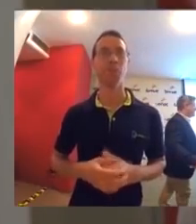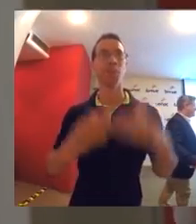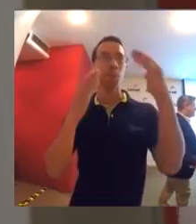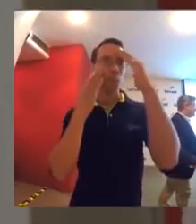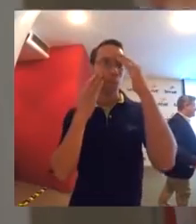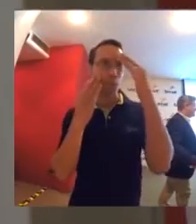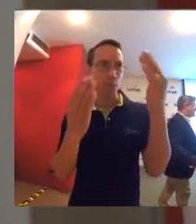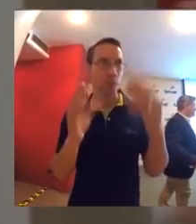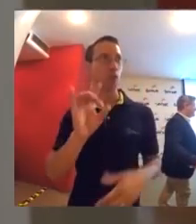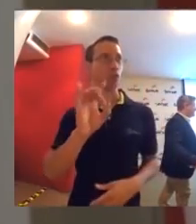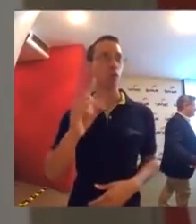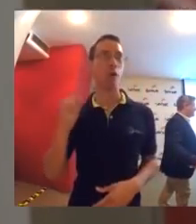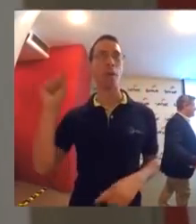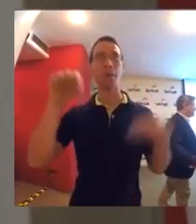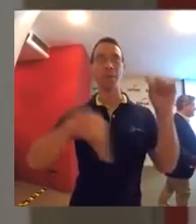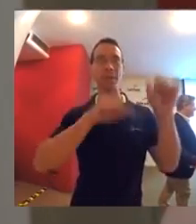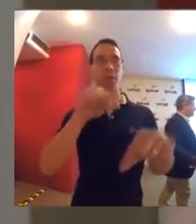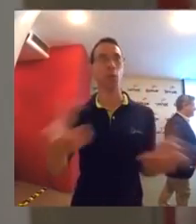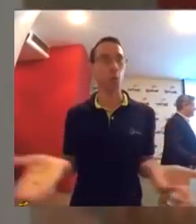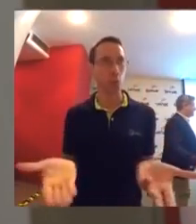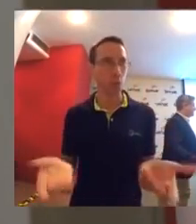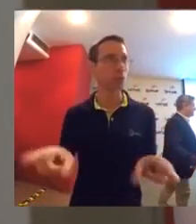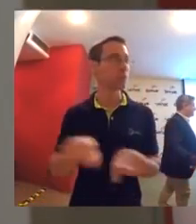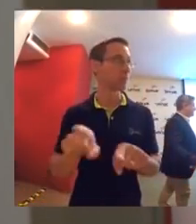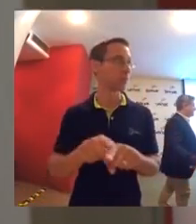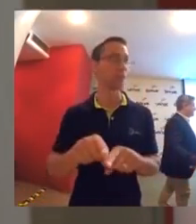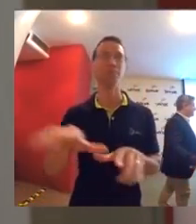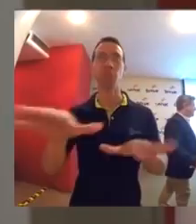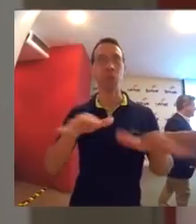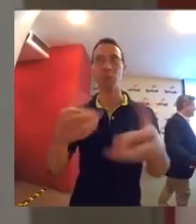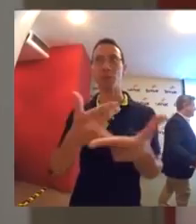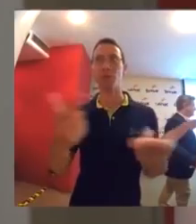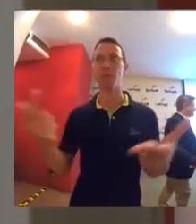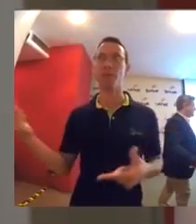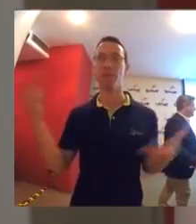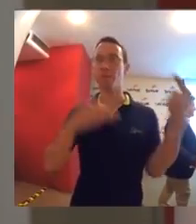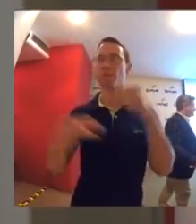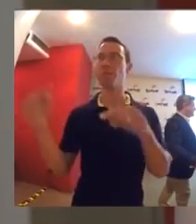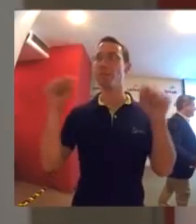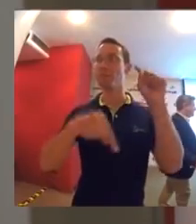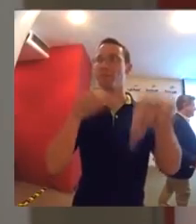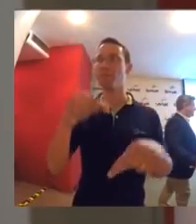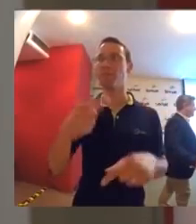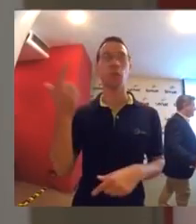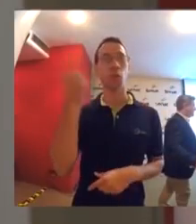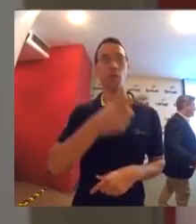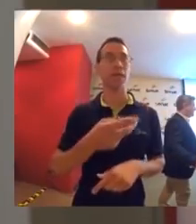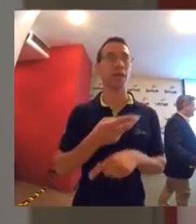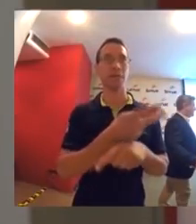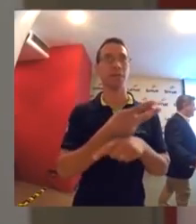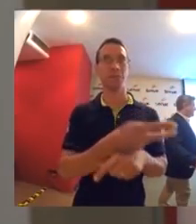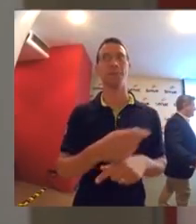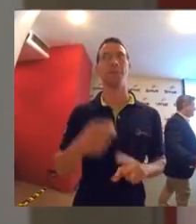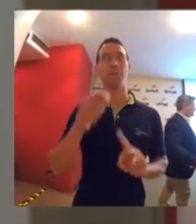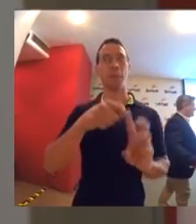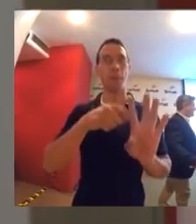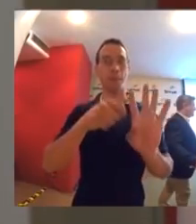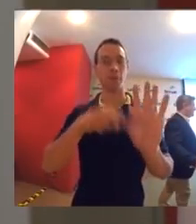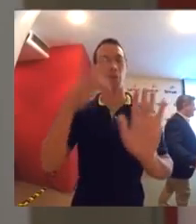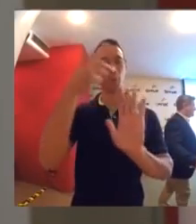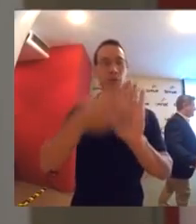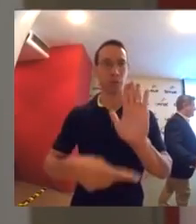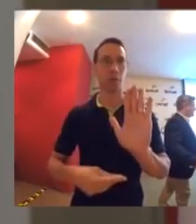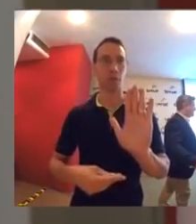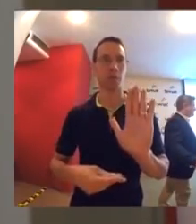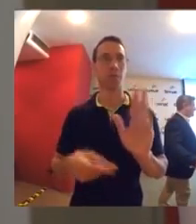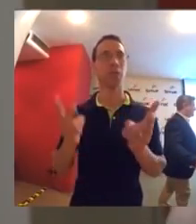agradecer, acho que não só a presença aí, né, hoje, mas toda a mobilização que a gente está conseguindo alcançar nesses últimos meses com o projeto, né, que a